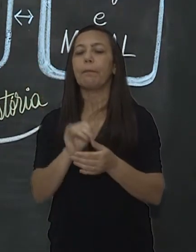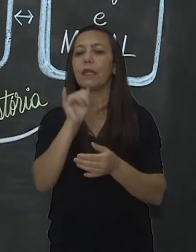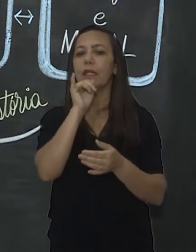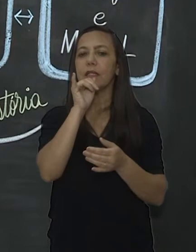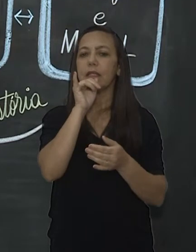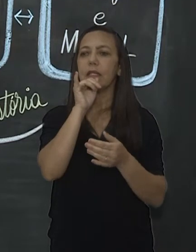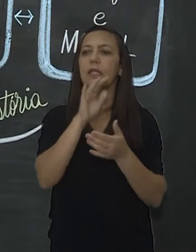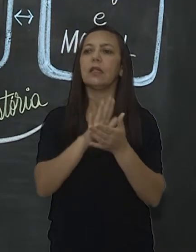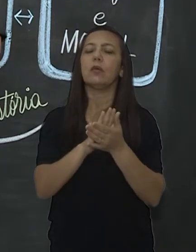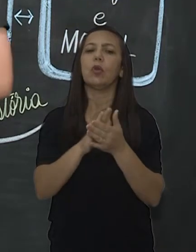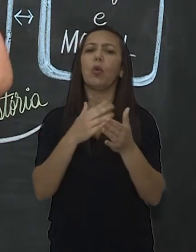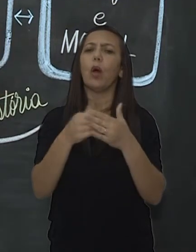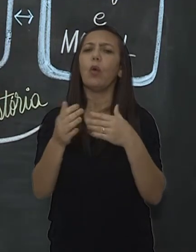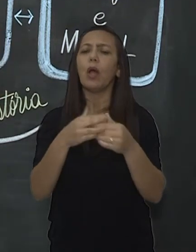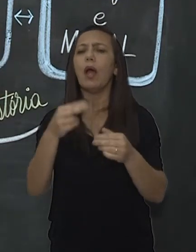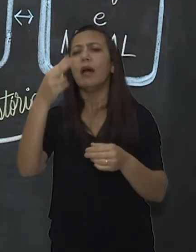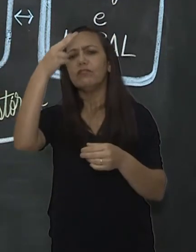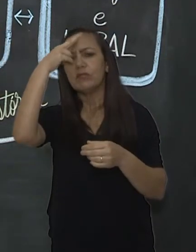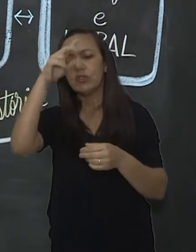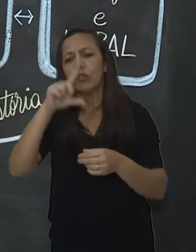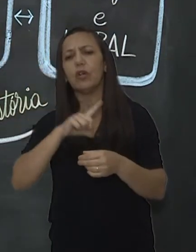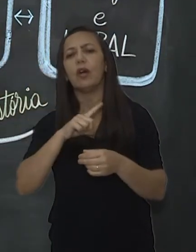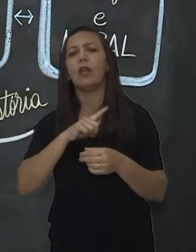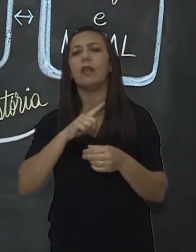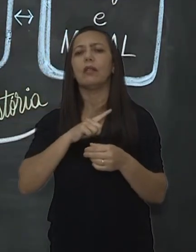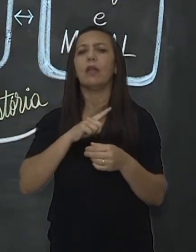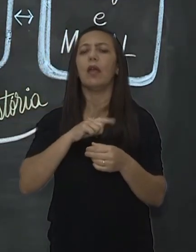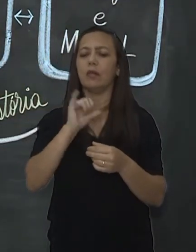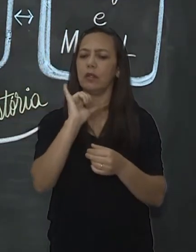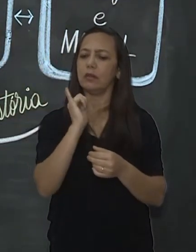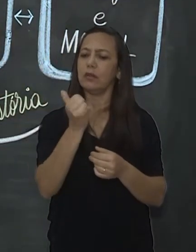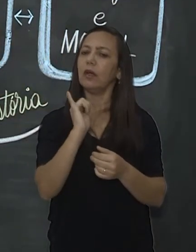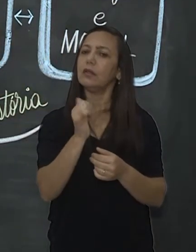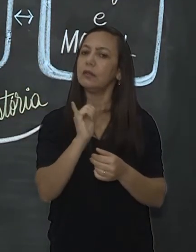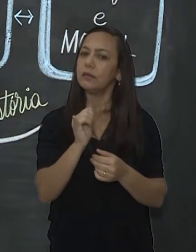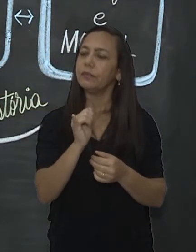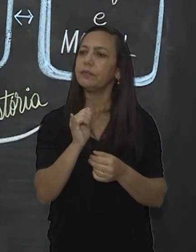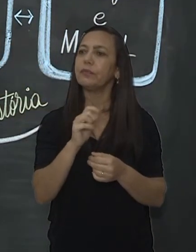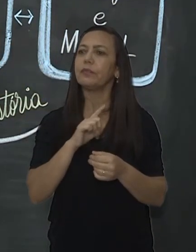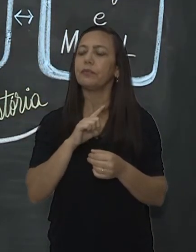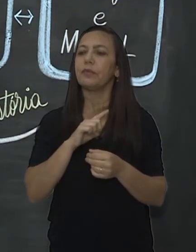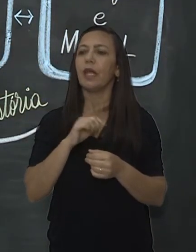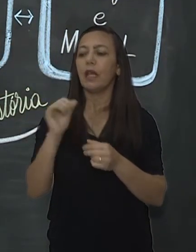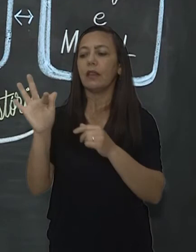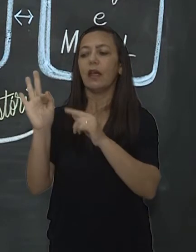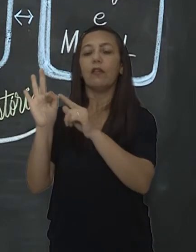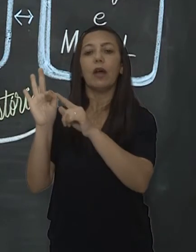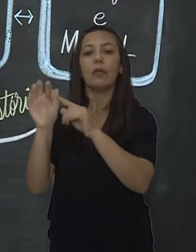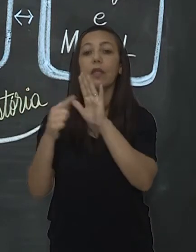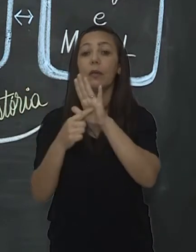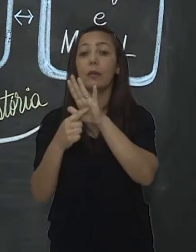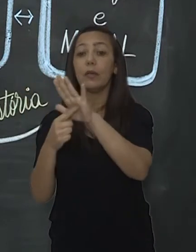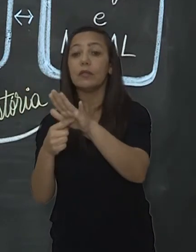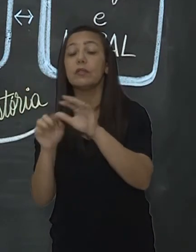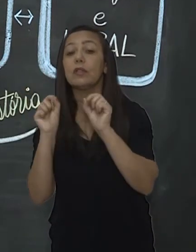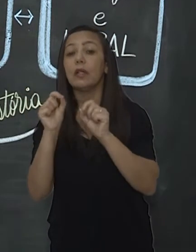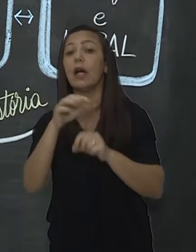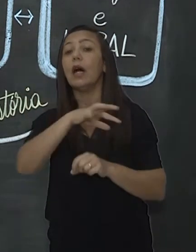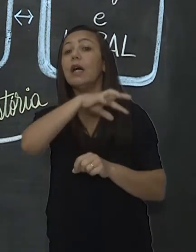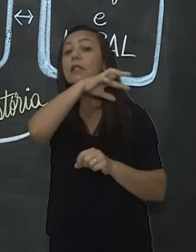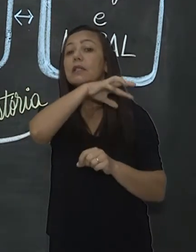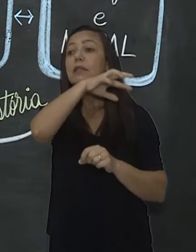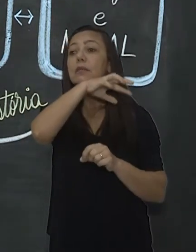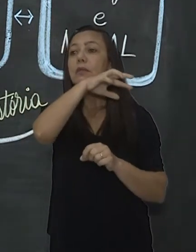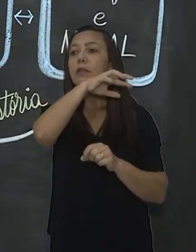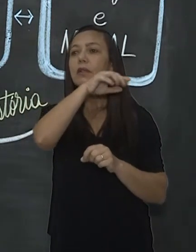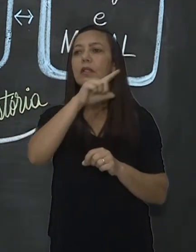narrativos típicos de qualquer história, ela parte de um título que geralmente, esse título é o nome dos animais que fazem parte dessa fábula. Nós